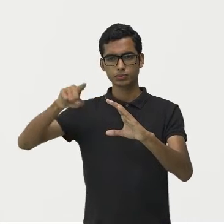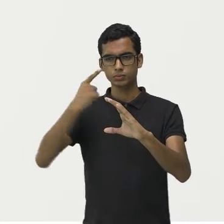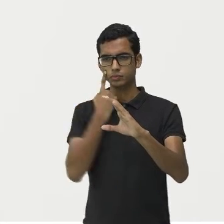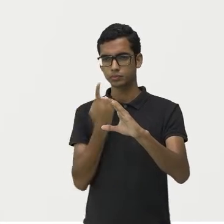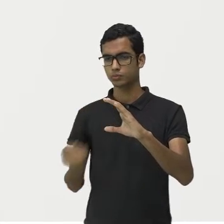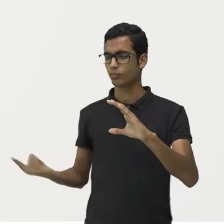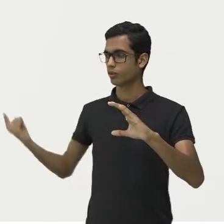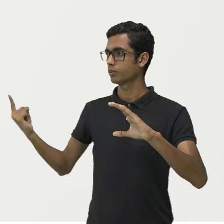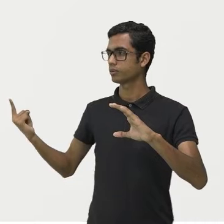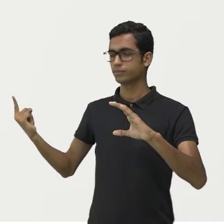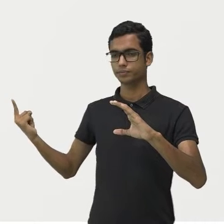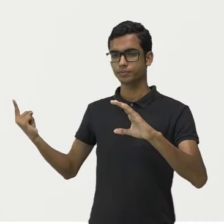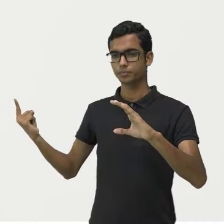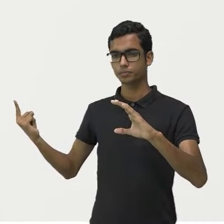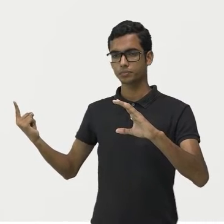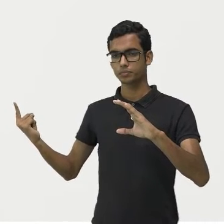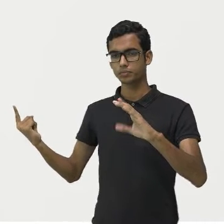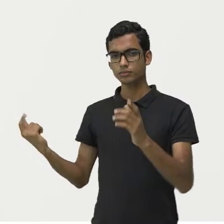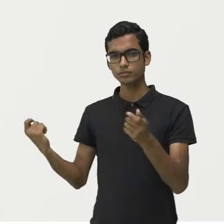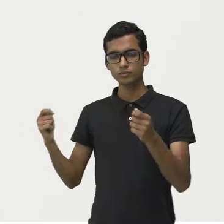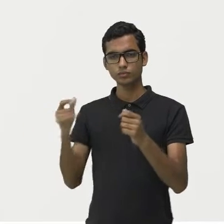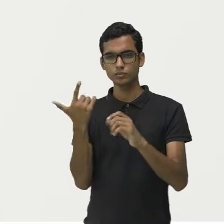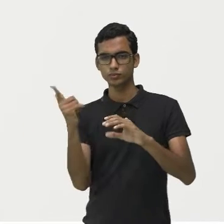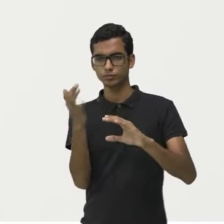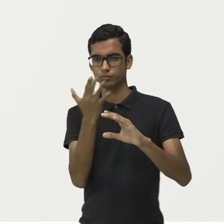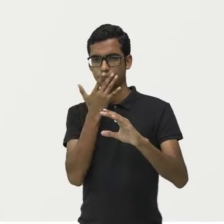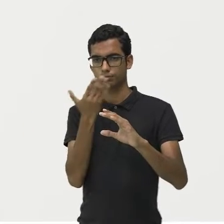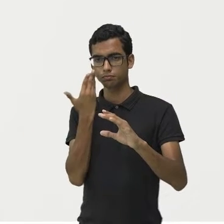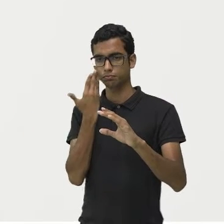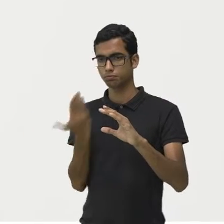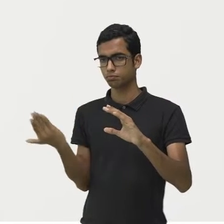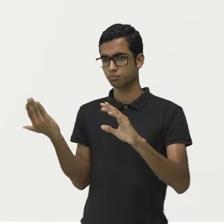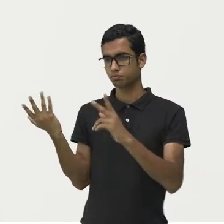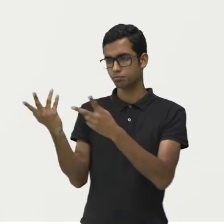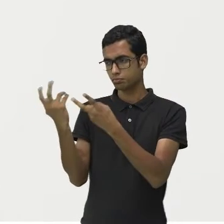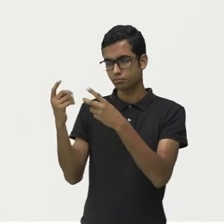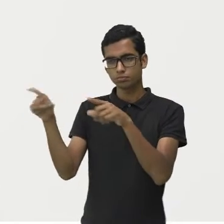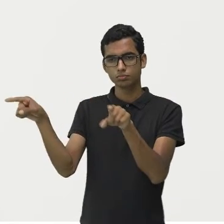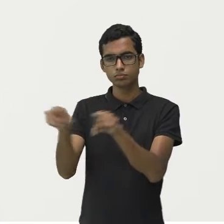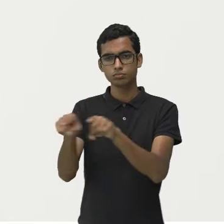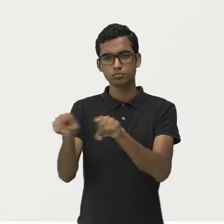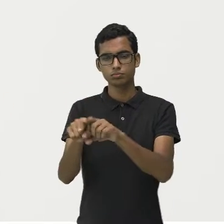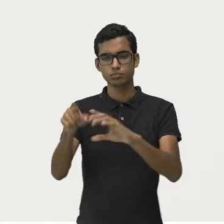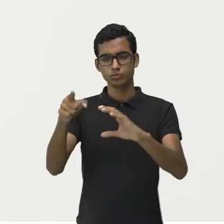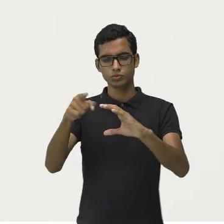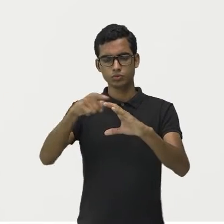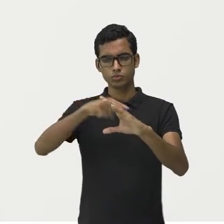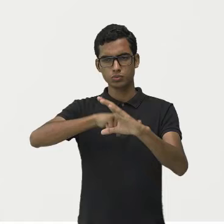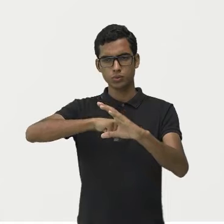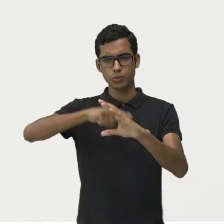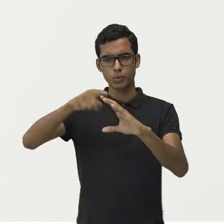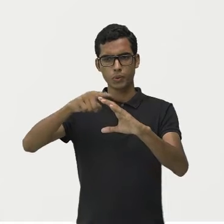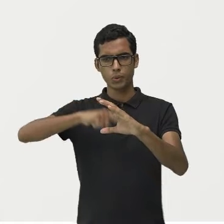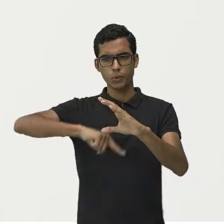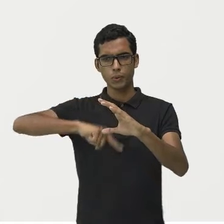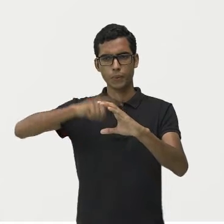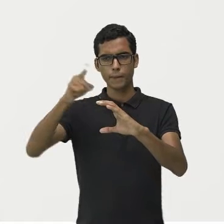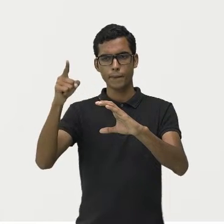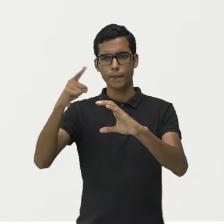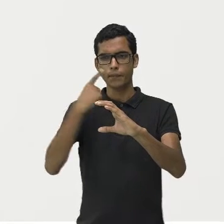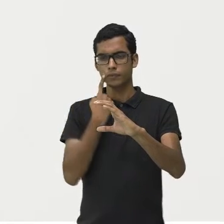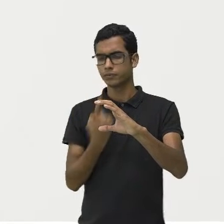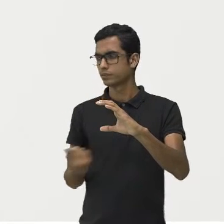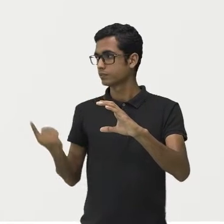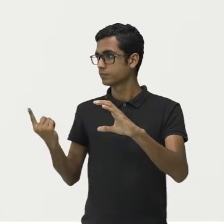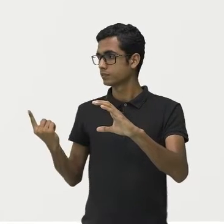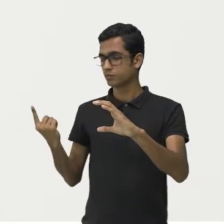cor, para que a gente possa observar. Aqui está o espelho, ó. Ok? Então,